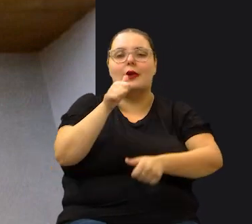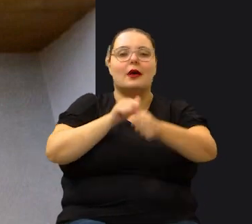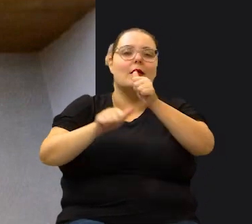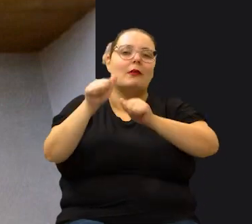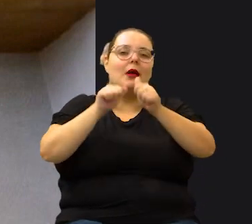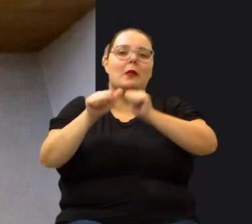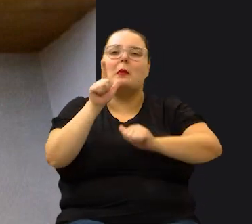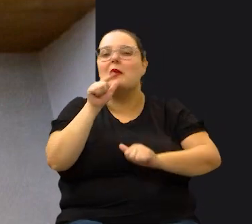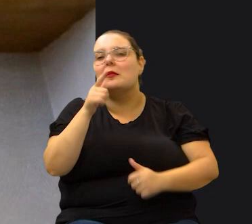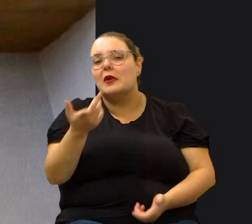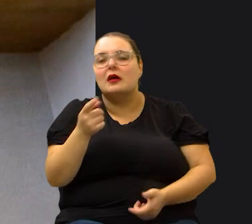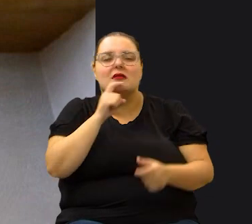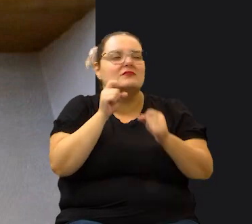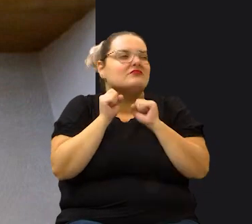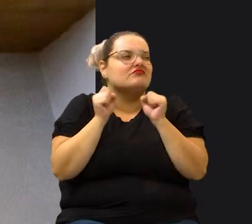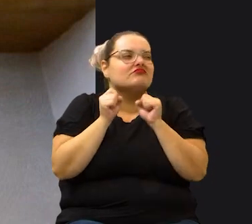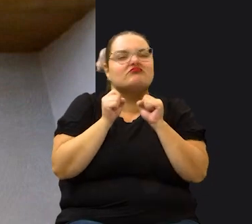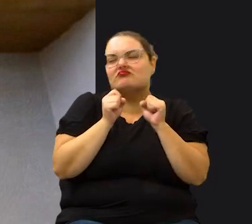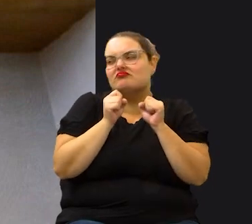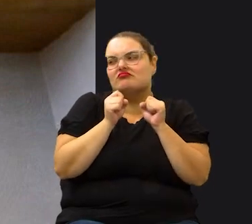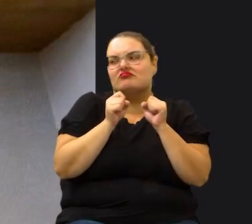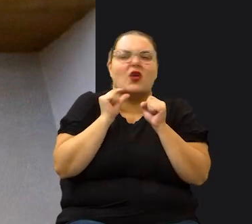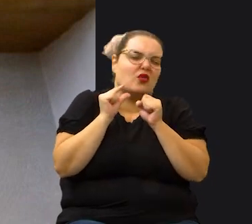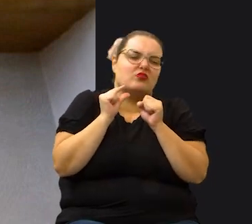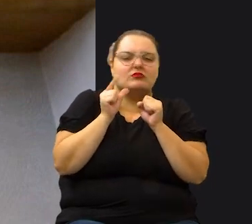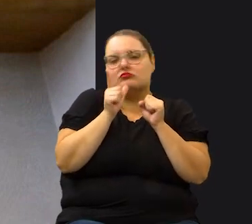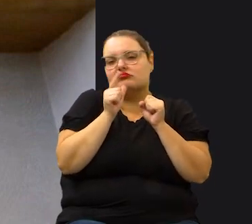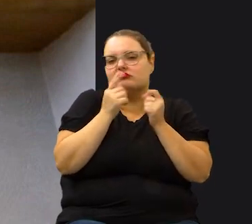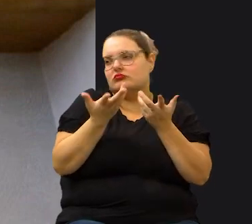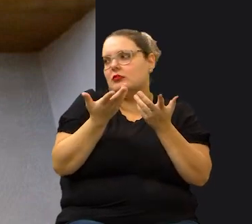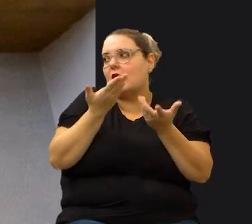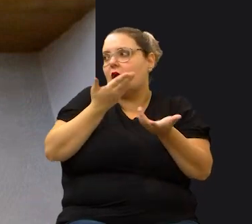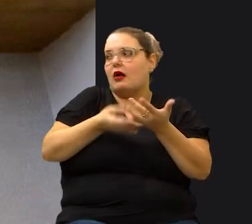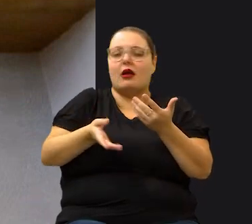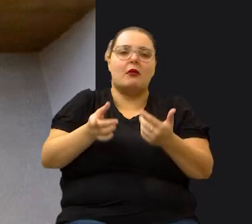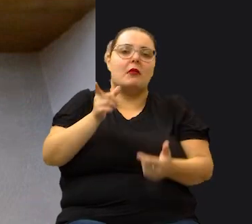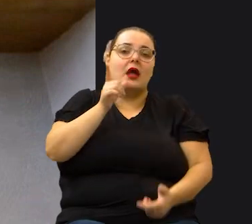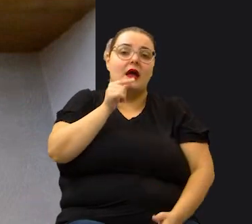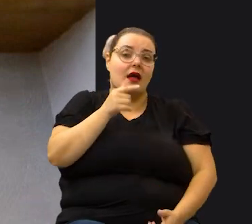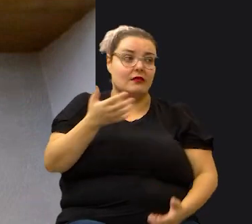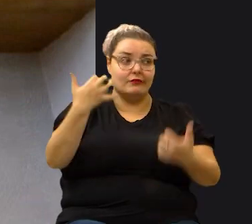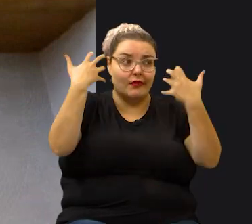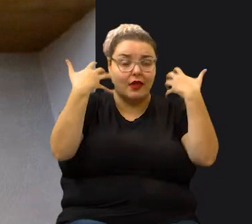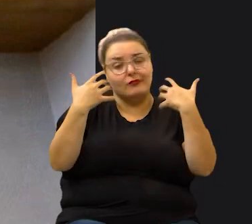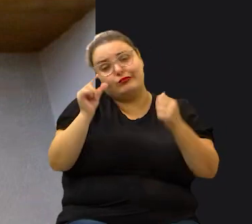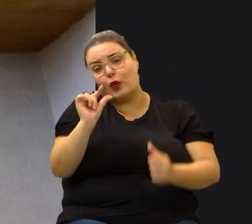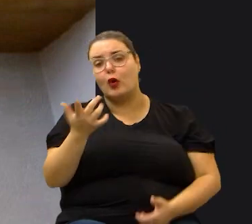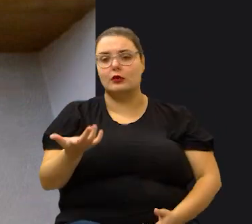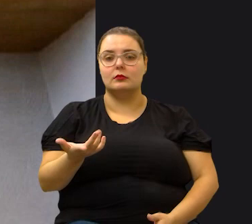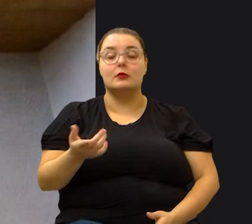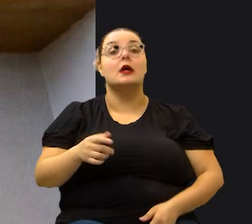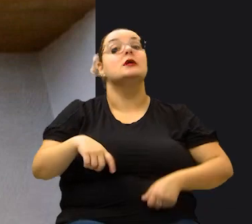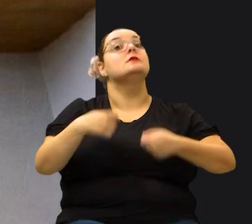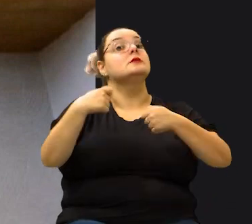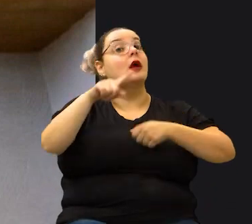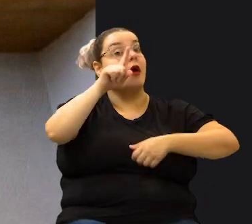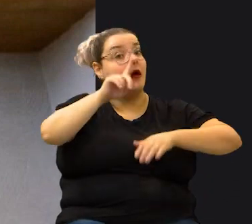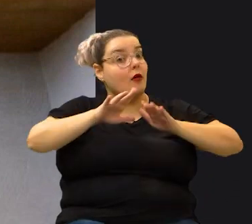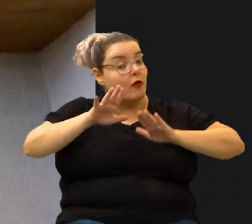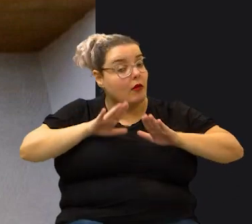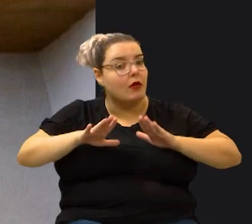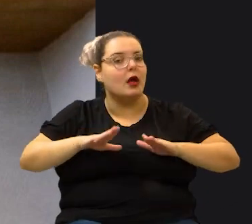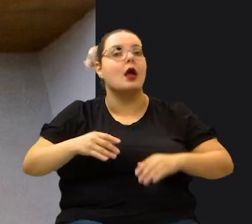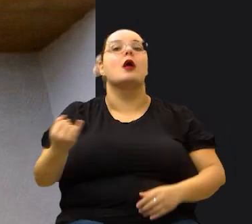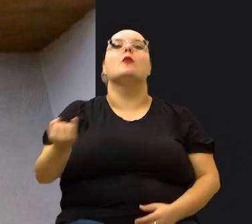vezes porque os climas estão mais frios, a gente sente uma necessidade menor, porque perde menos água na transpiração, mas a gente tem que tomar o cuidado, porque é